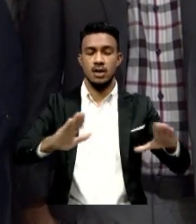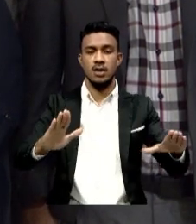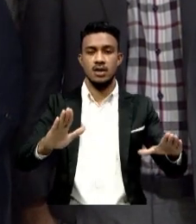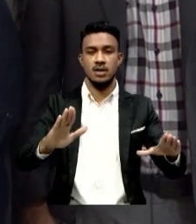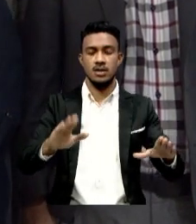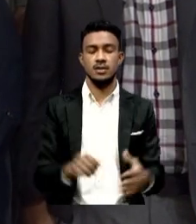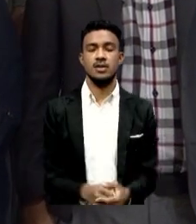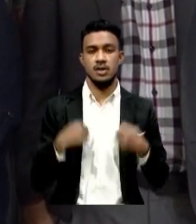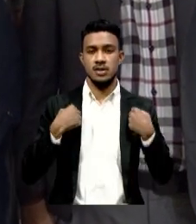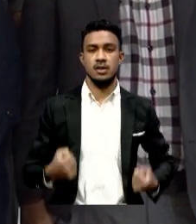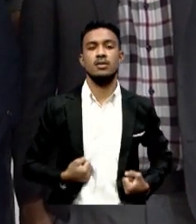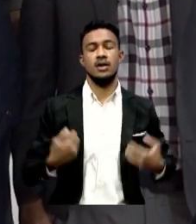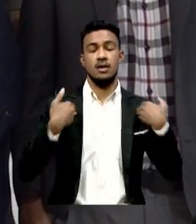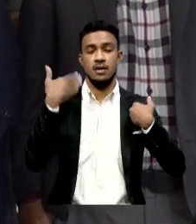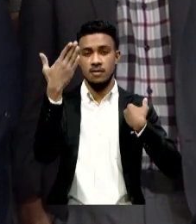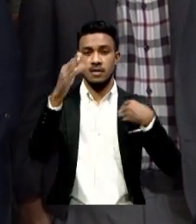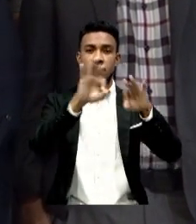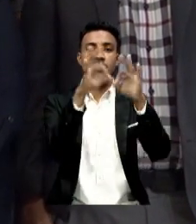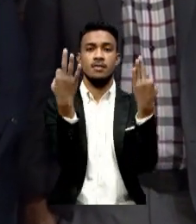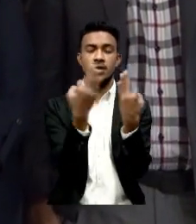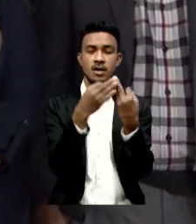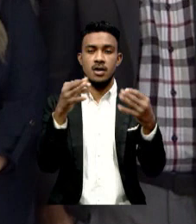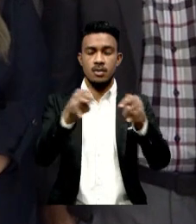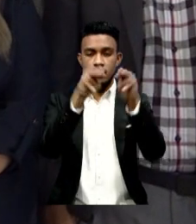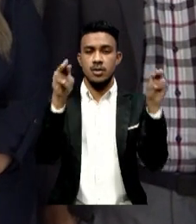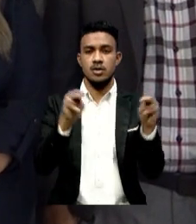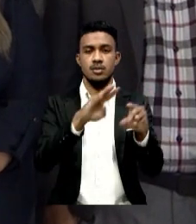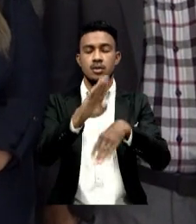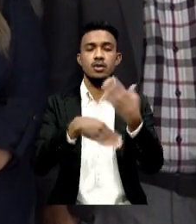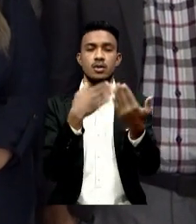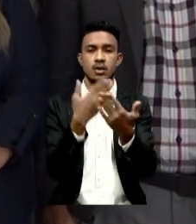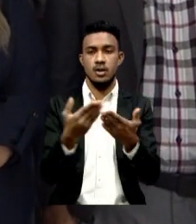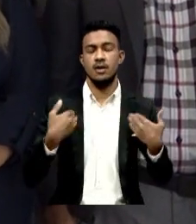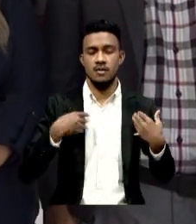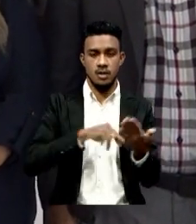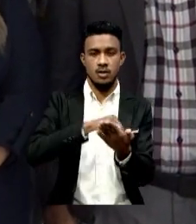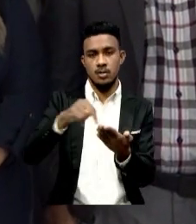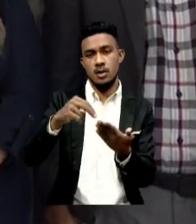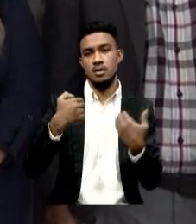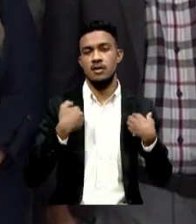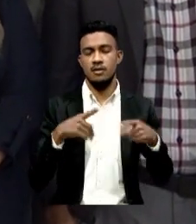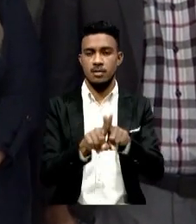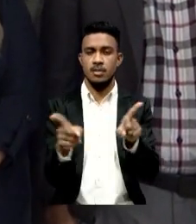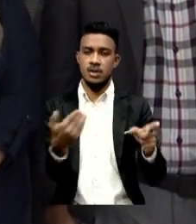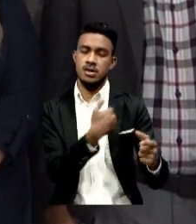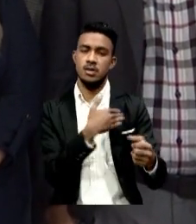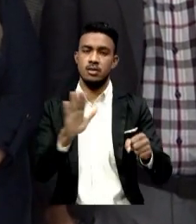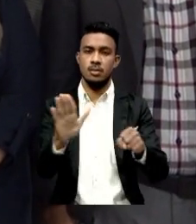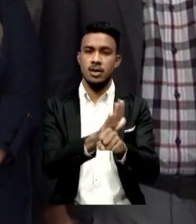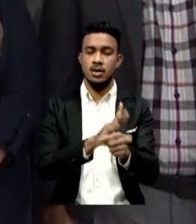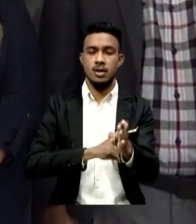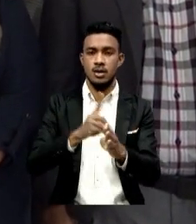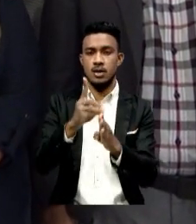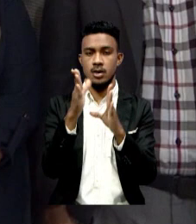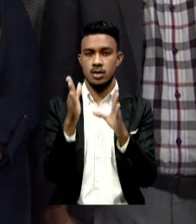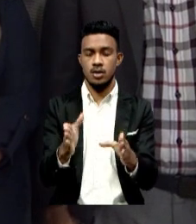unidade de saúde na família né, bem, que estabelece em município será quase número ia, mas será o suficiente. Diretor Nacional de